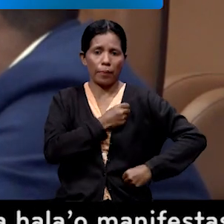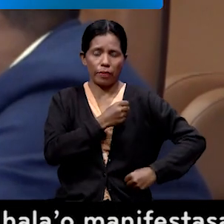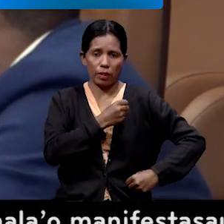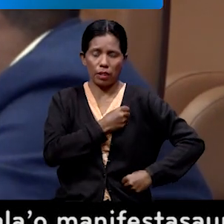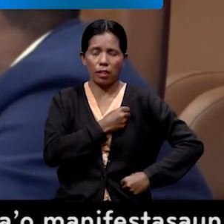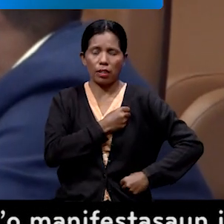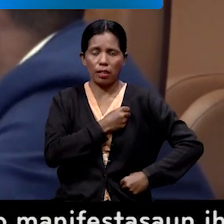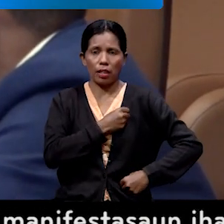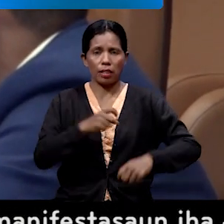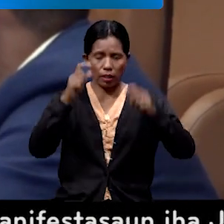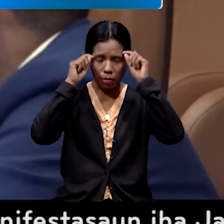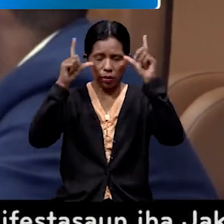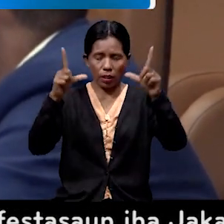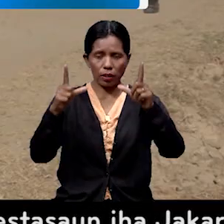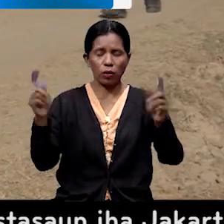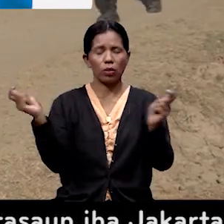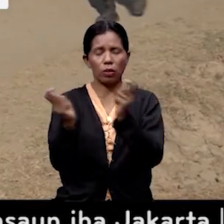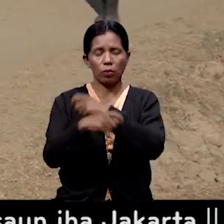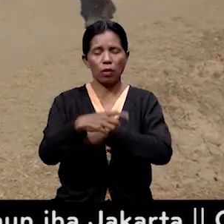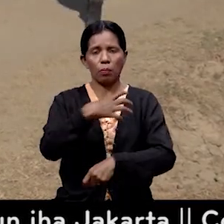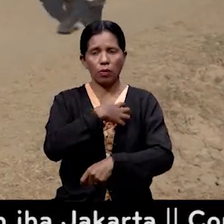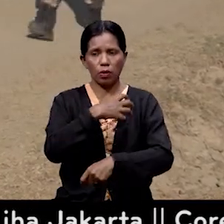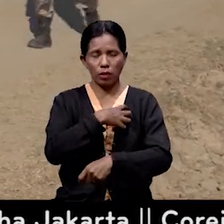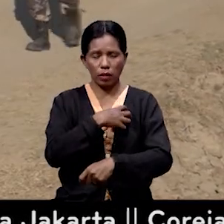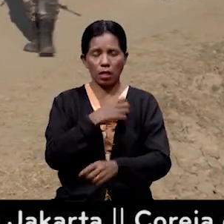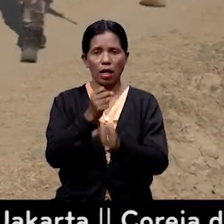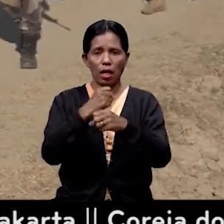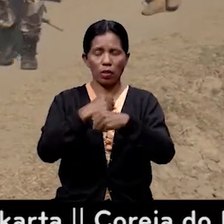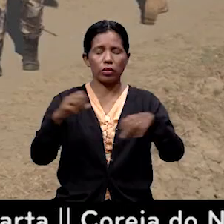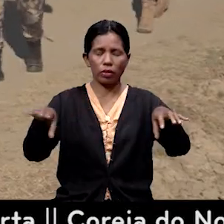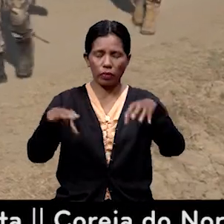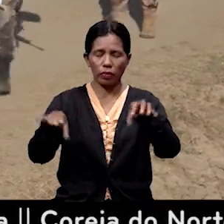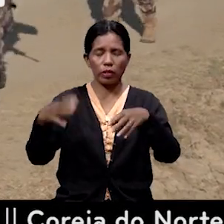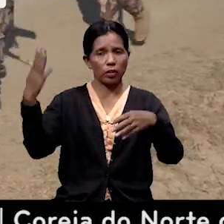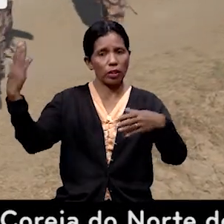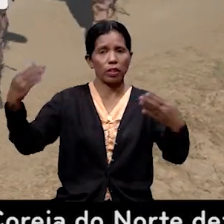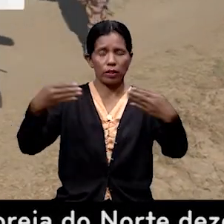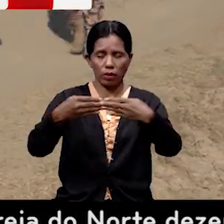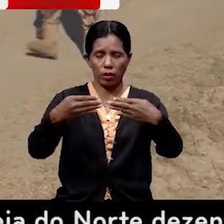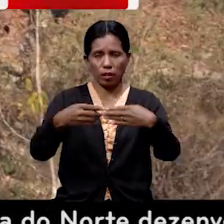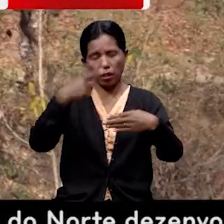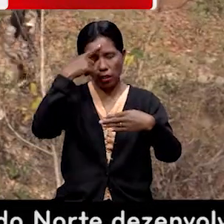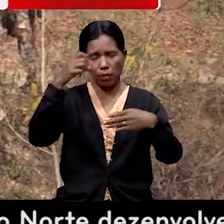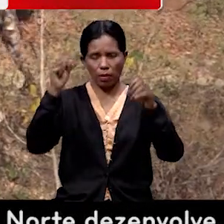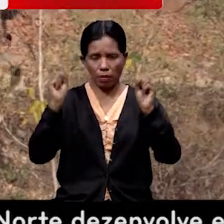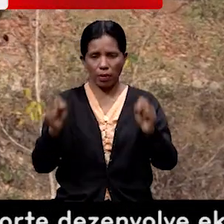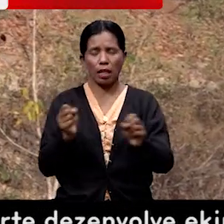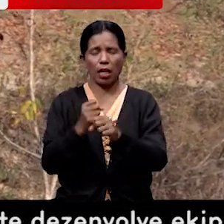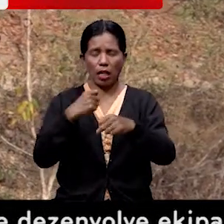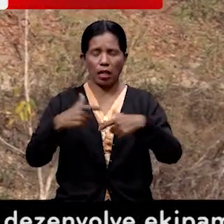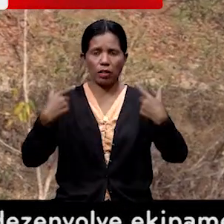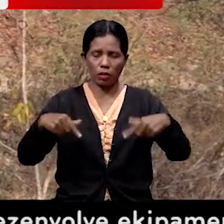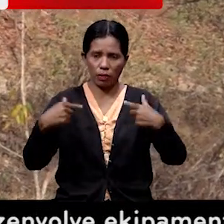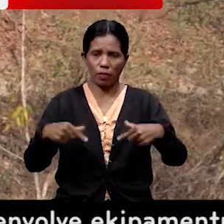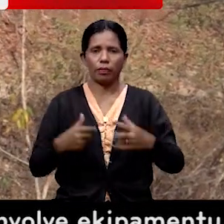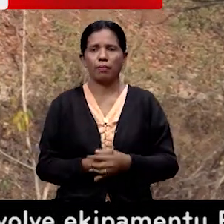Defesa Timor-Leste, ou de troca PNTL, a gestão e a imigração na segurança fronteira Nian, também provoca conflito